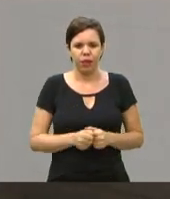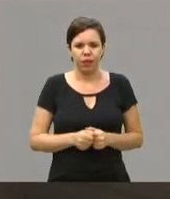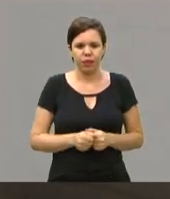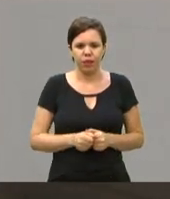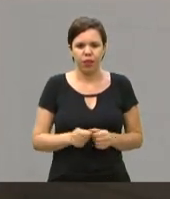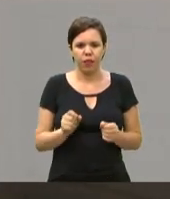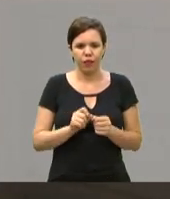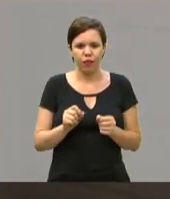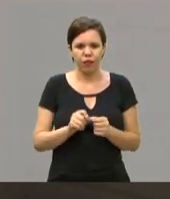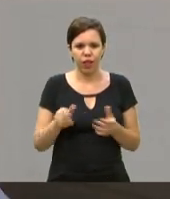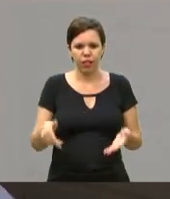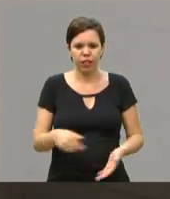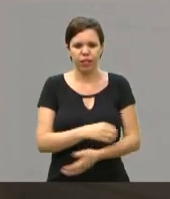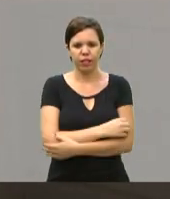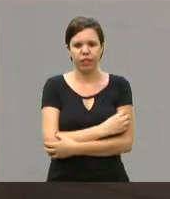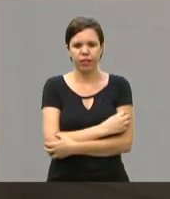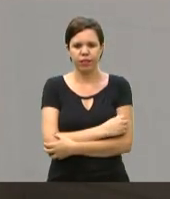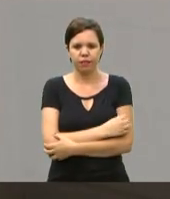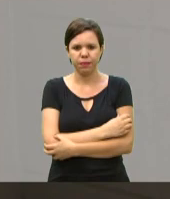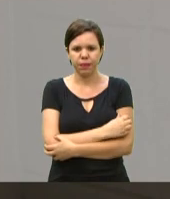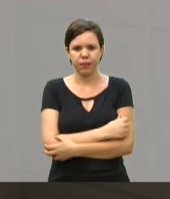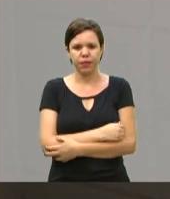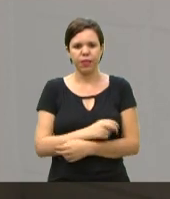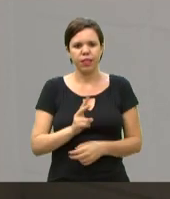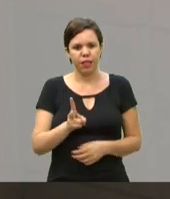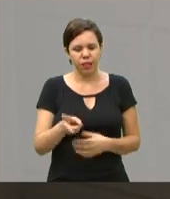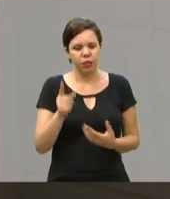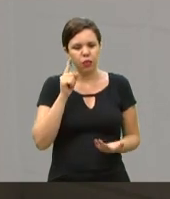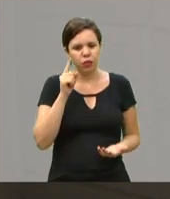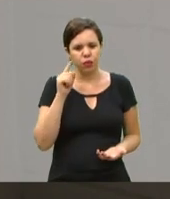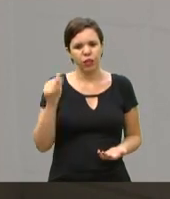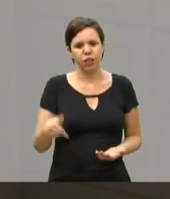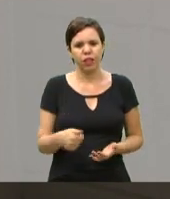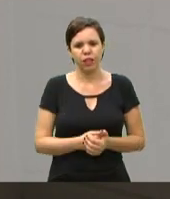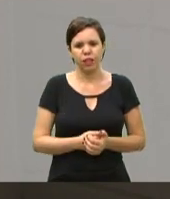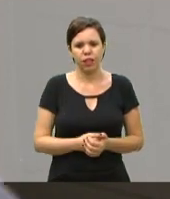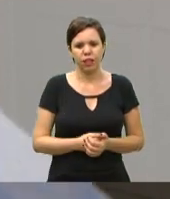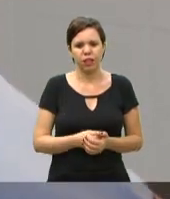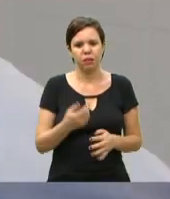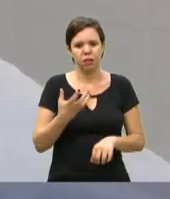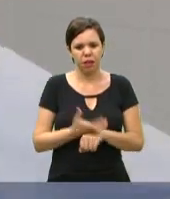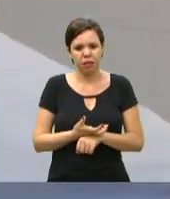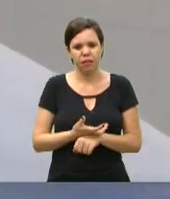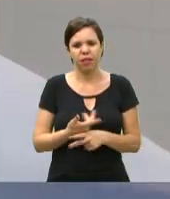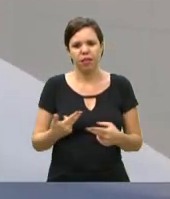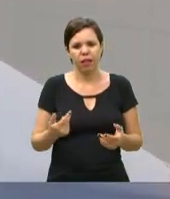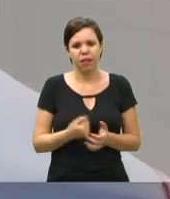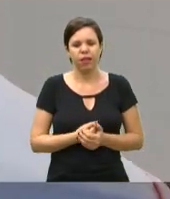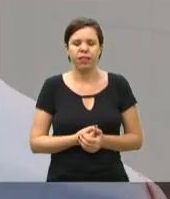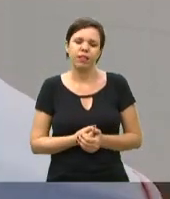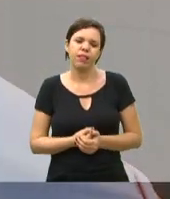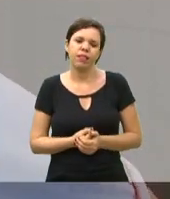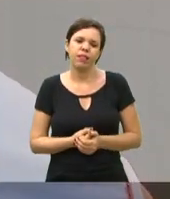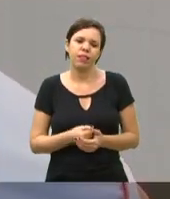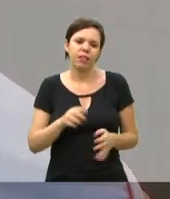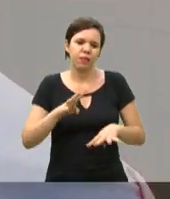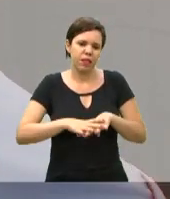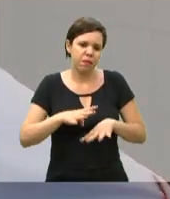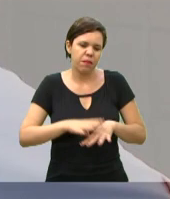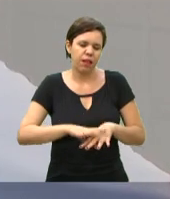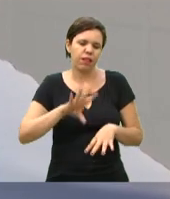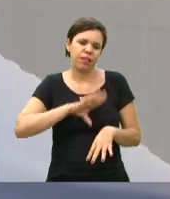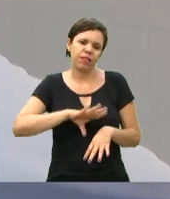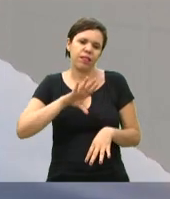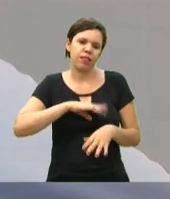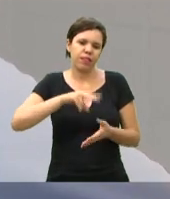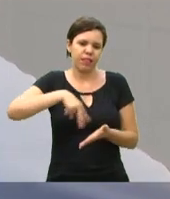com tudo que eu faço, todo dia das minhas matérias, matemática,